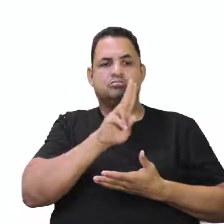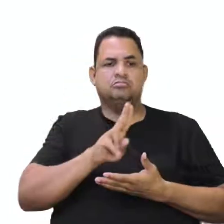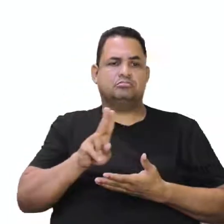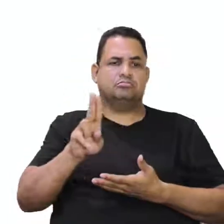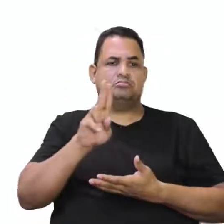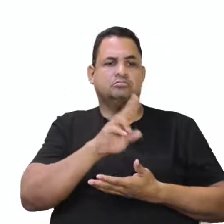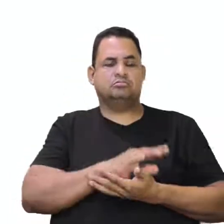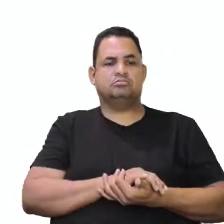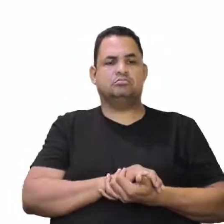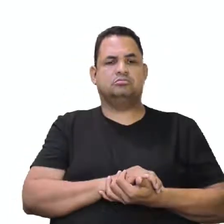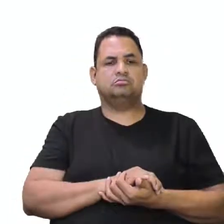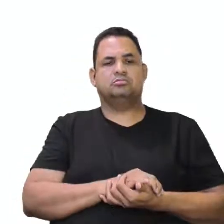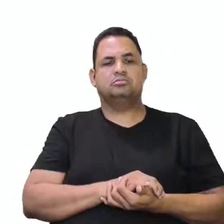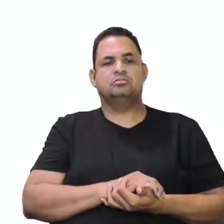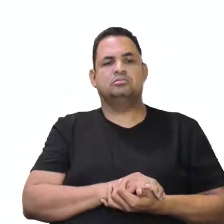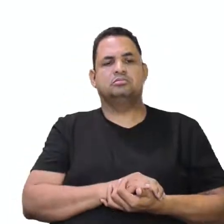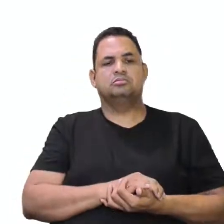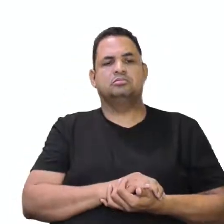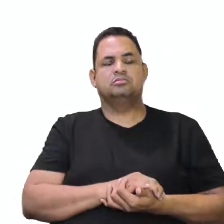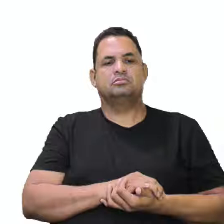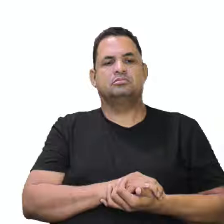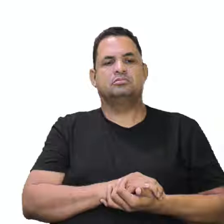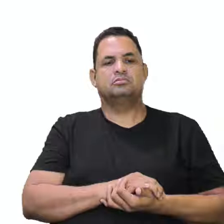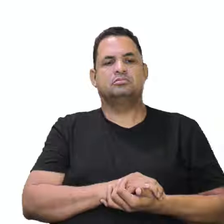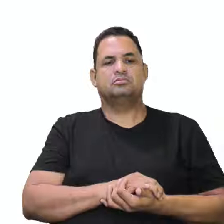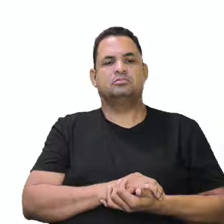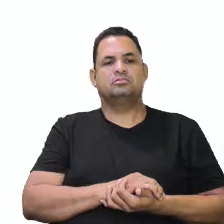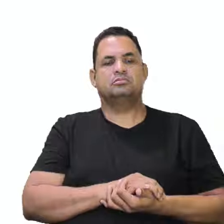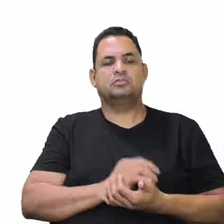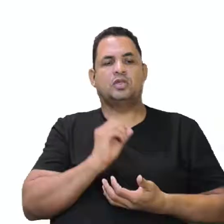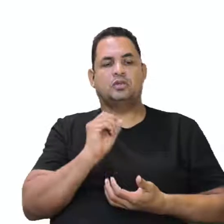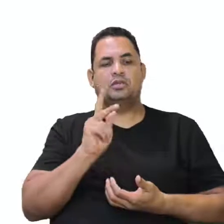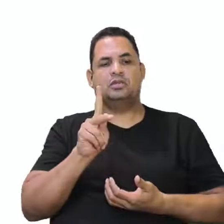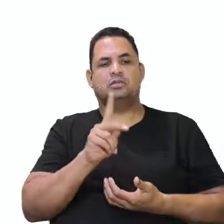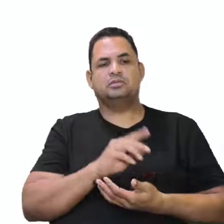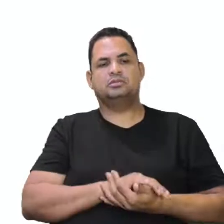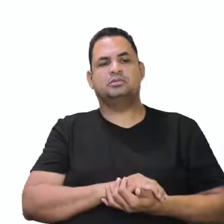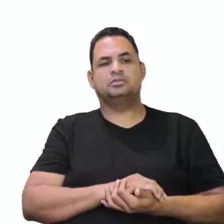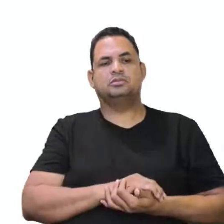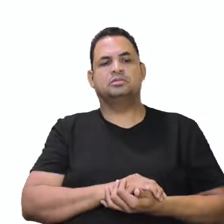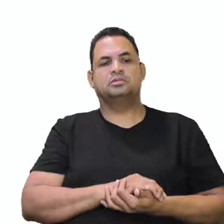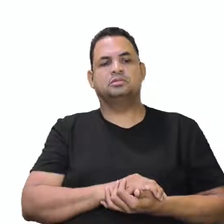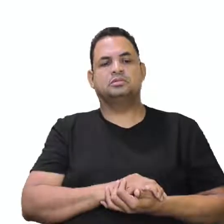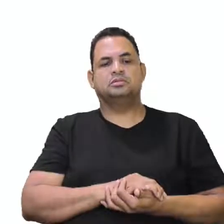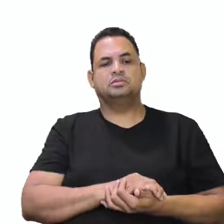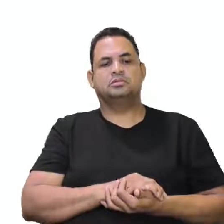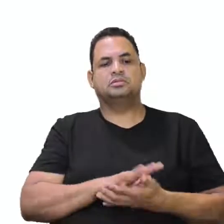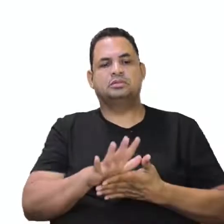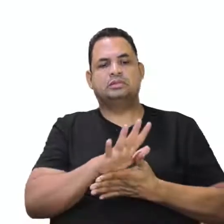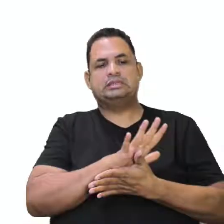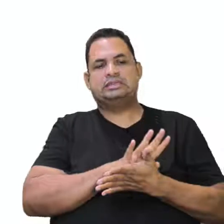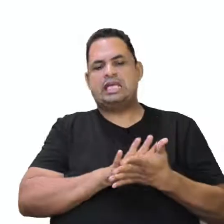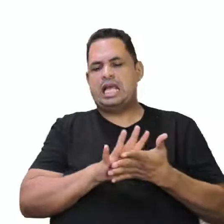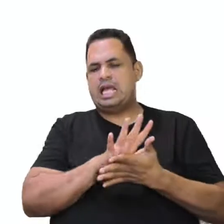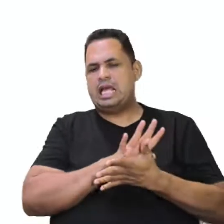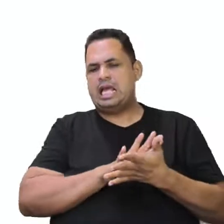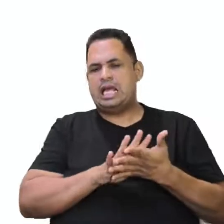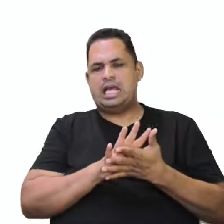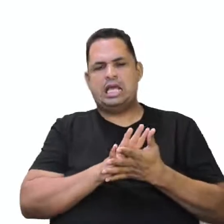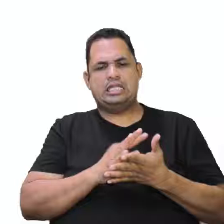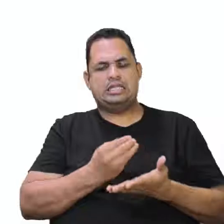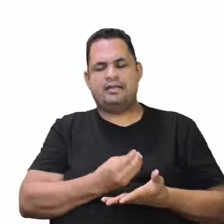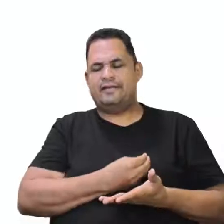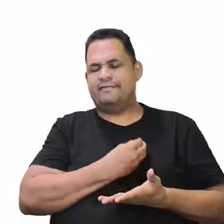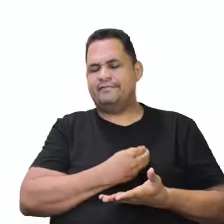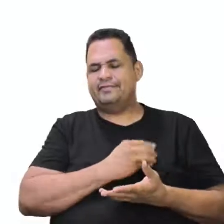o everything. Everything is fine. Alright? E a próxima? Nada na vida é perfeito. Nada na